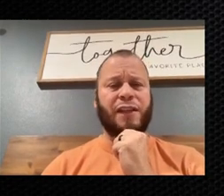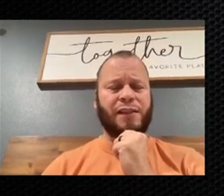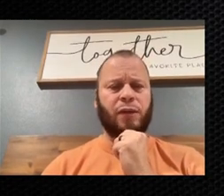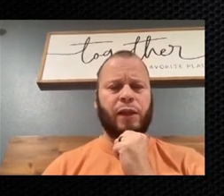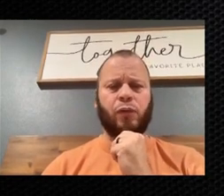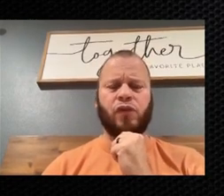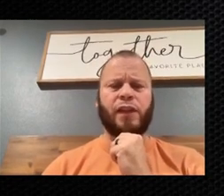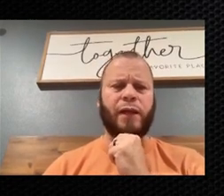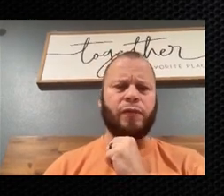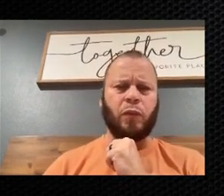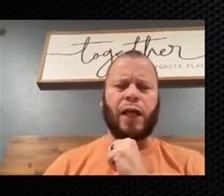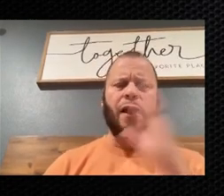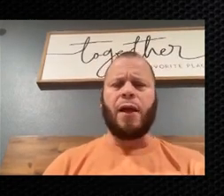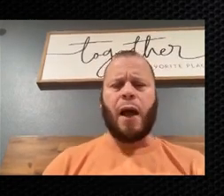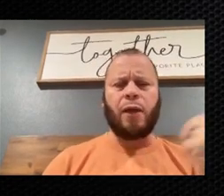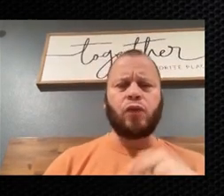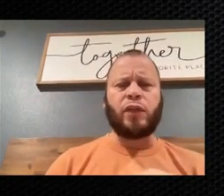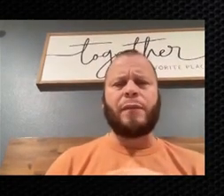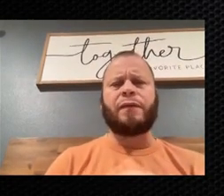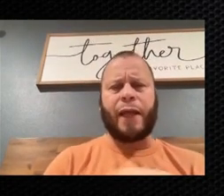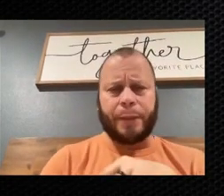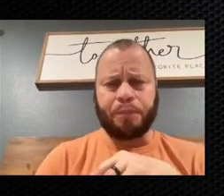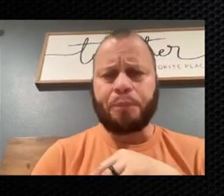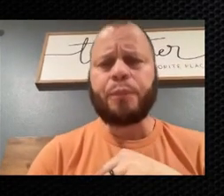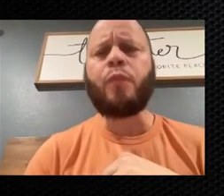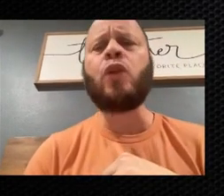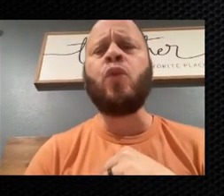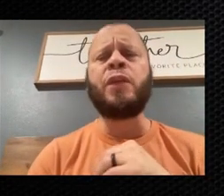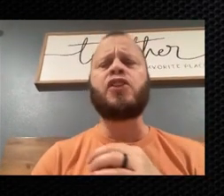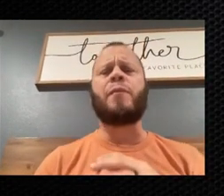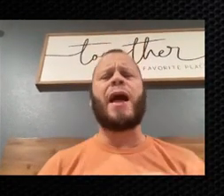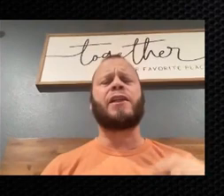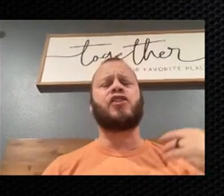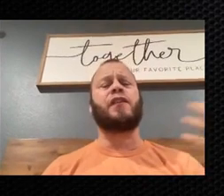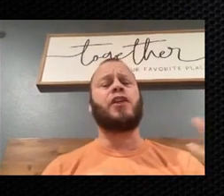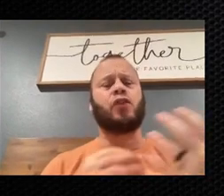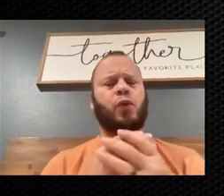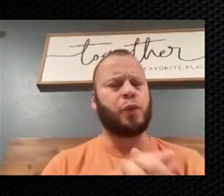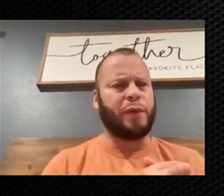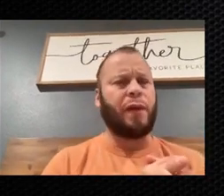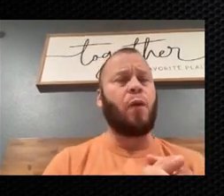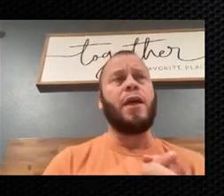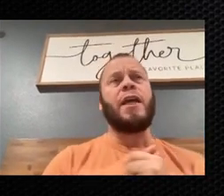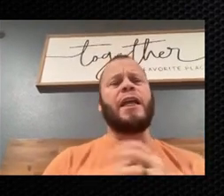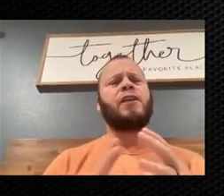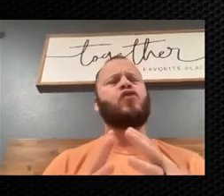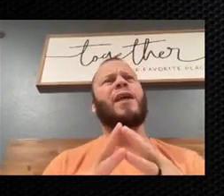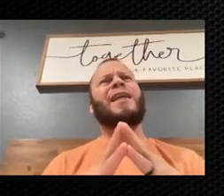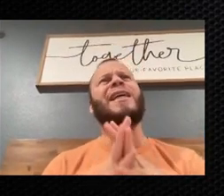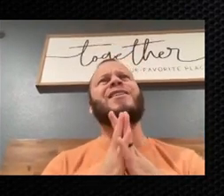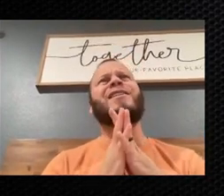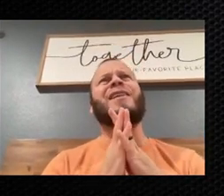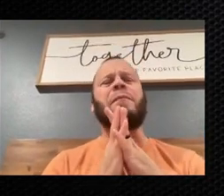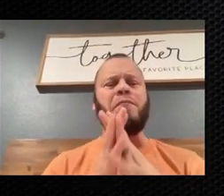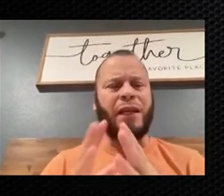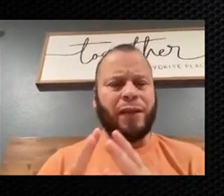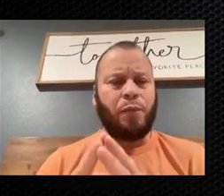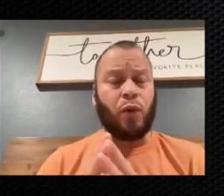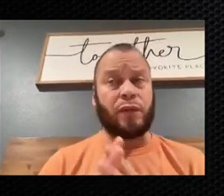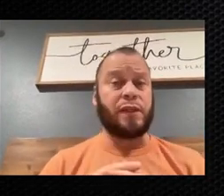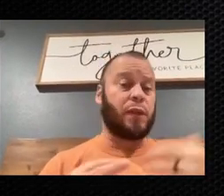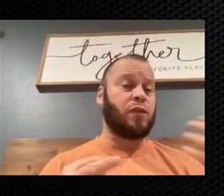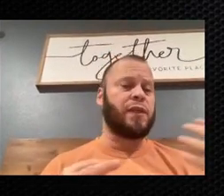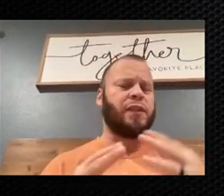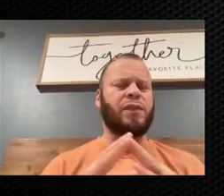a China está fazendo que é muito sério vamos lá a outra matéria Nunes Marques deixa o hospital isso aqui é de